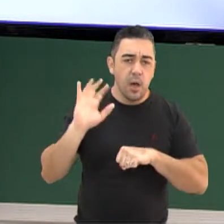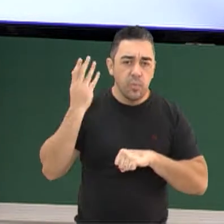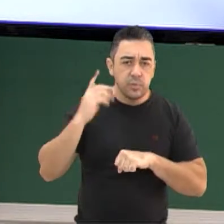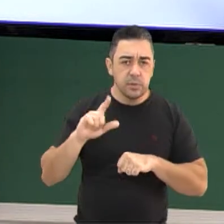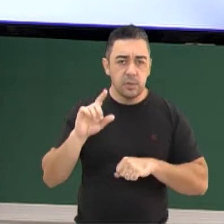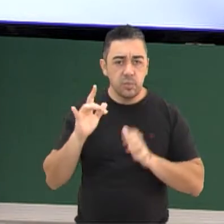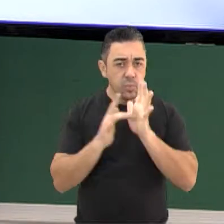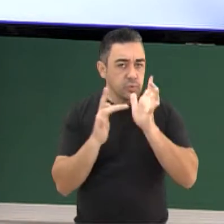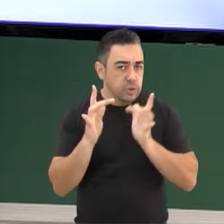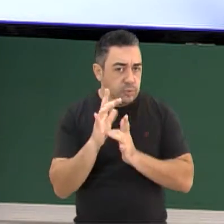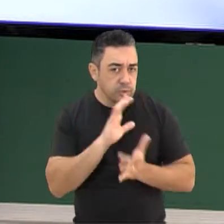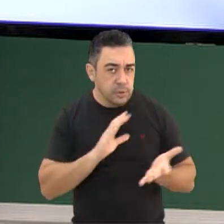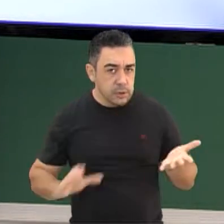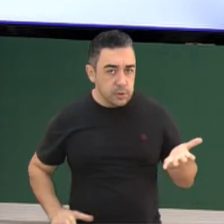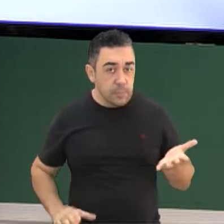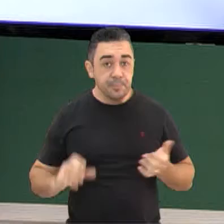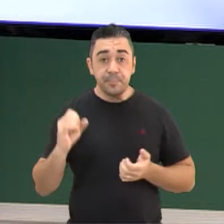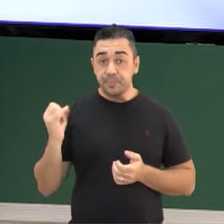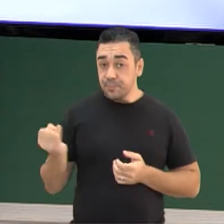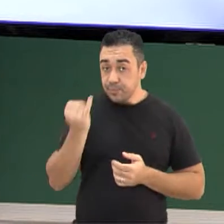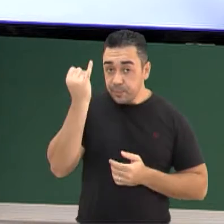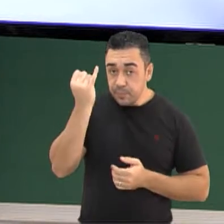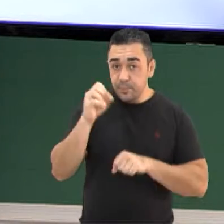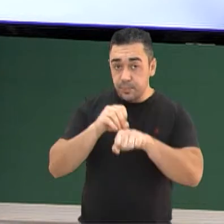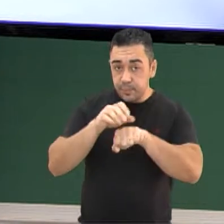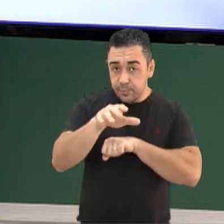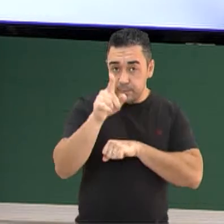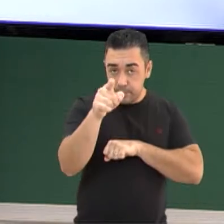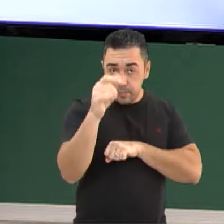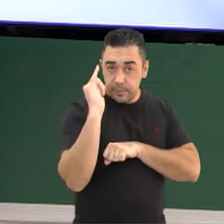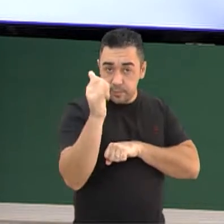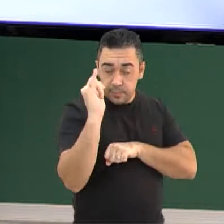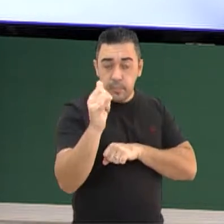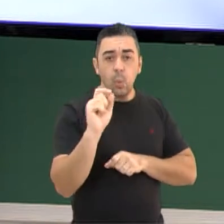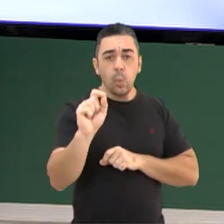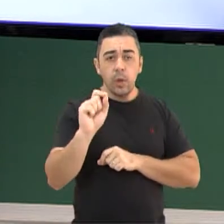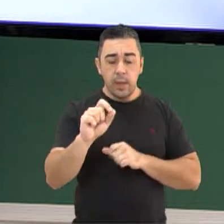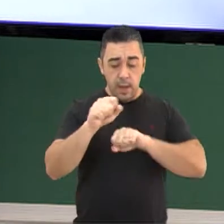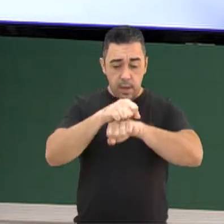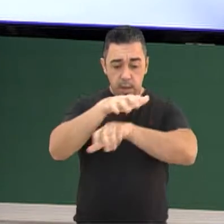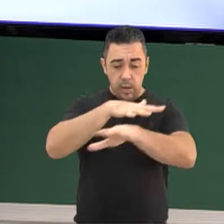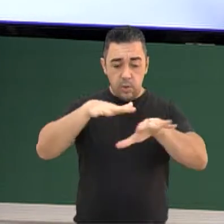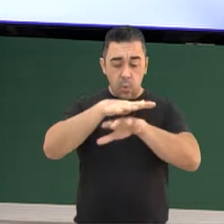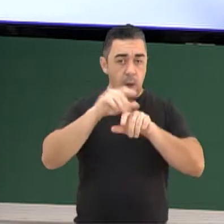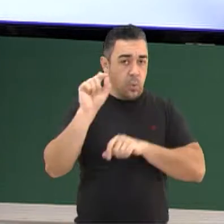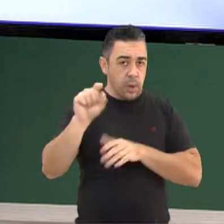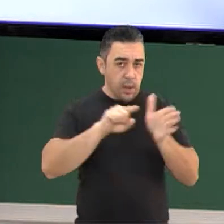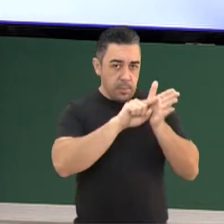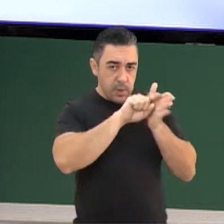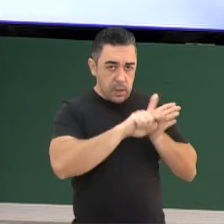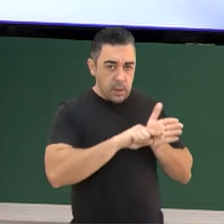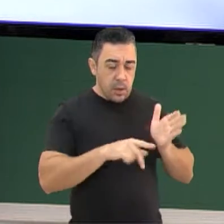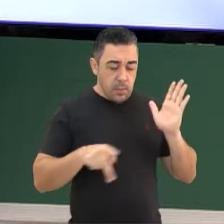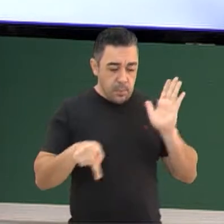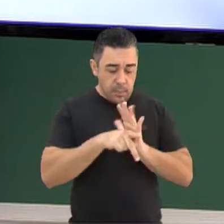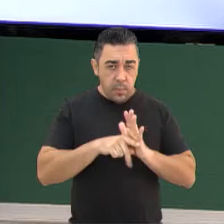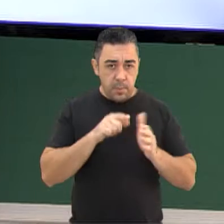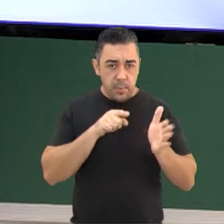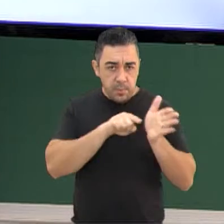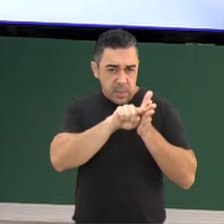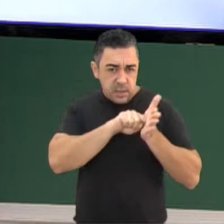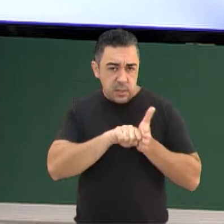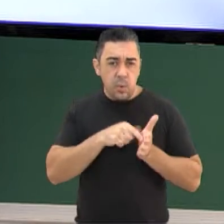Jesus. Importante dizer para vocês como informação. Ritual, de acordo com um pesquisador das religiões chamado